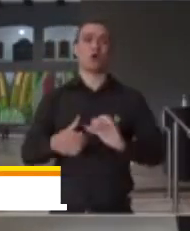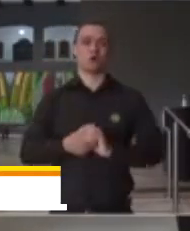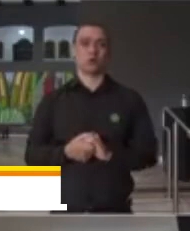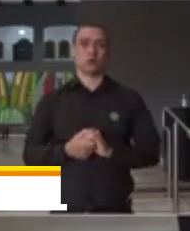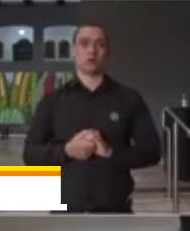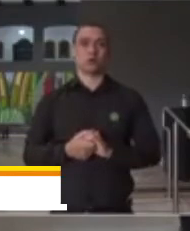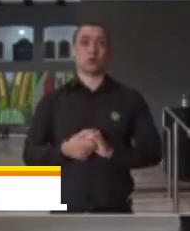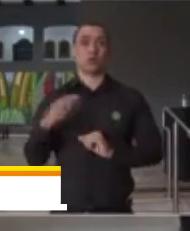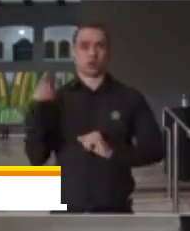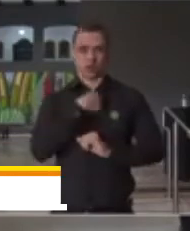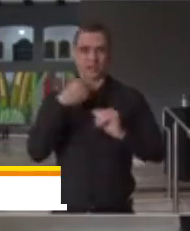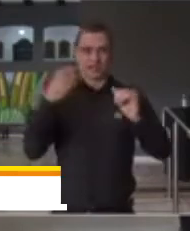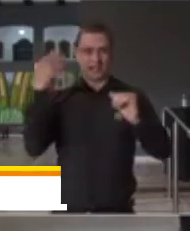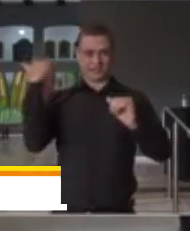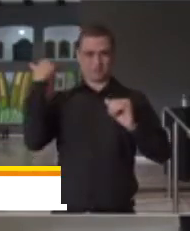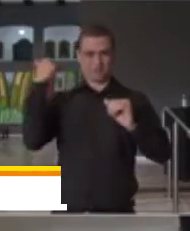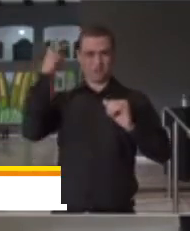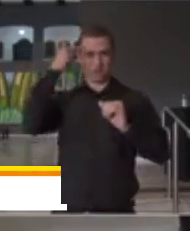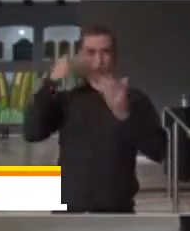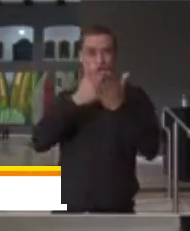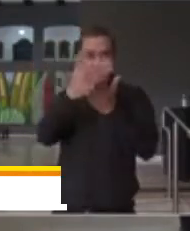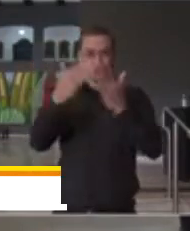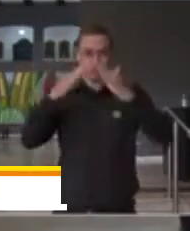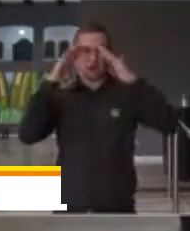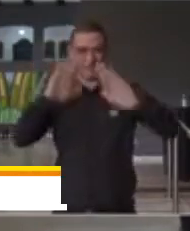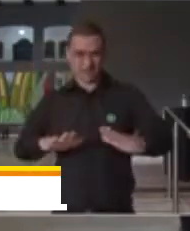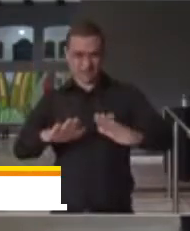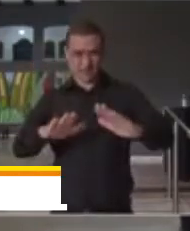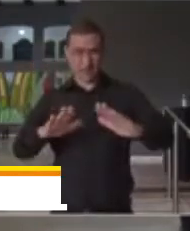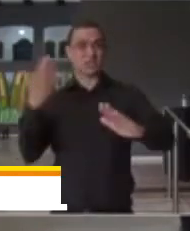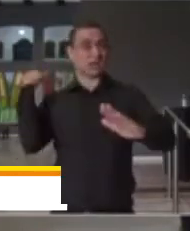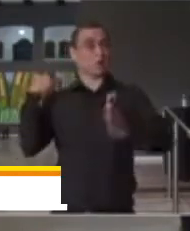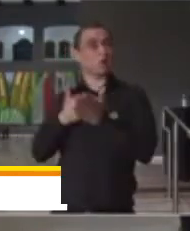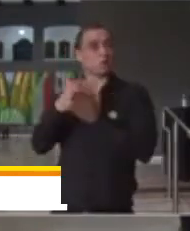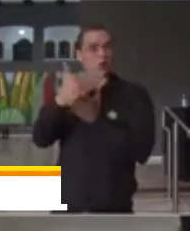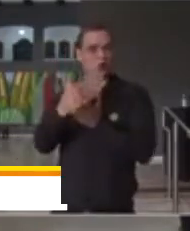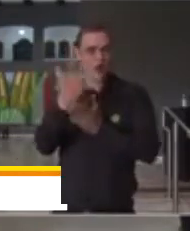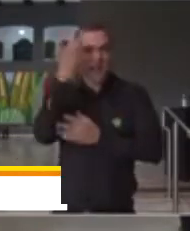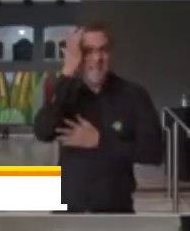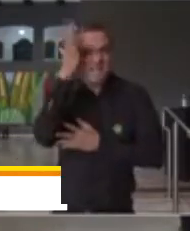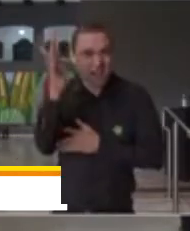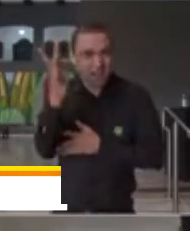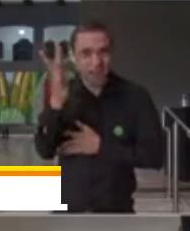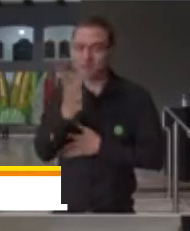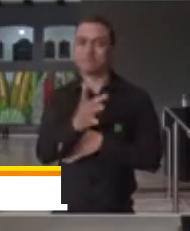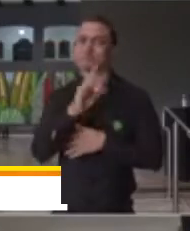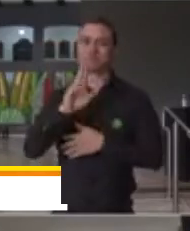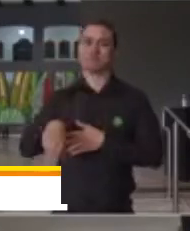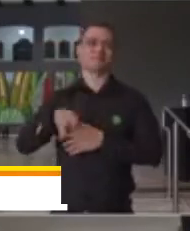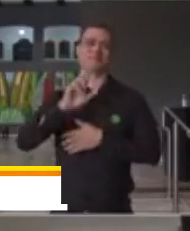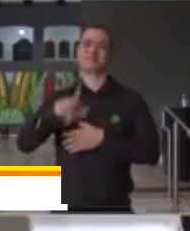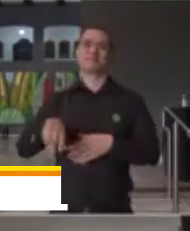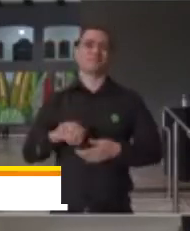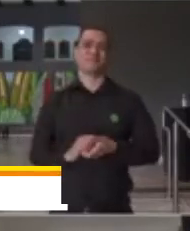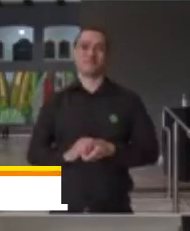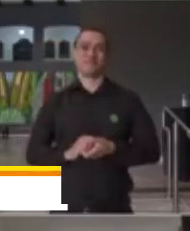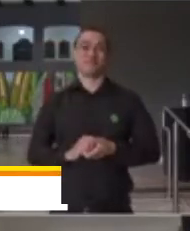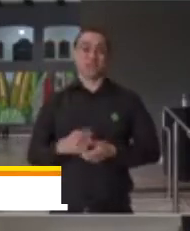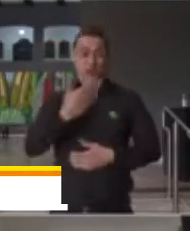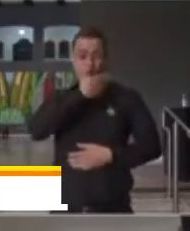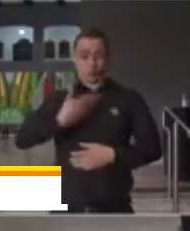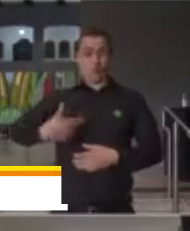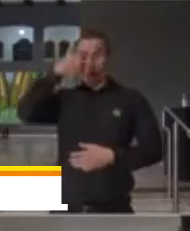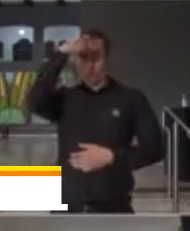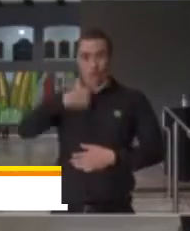a adotar a quarentena como fizemos aqui em são paulo e não é uma tarefa fácil e nenhum